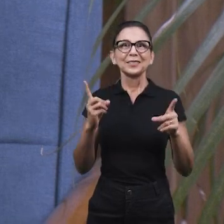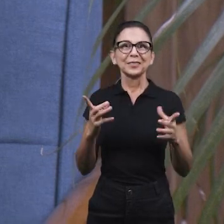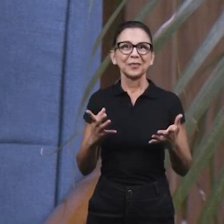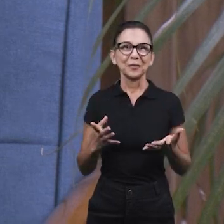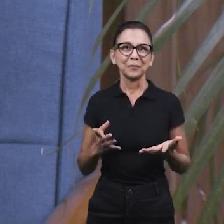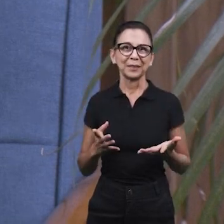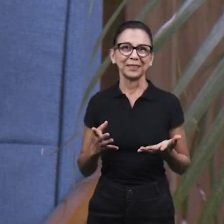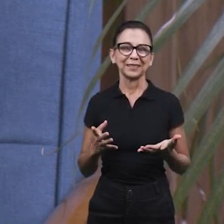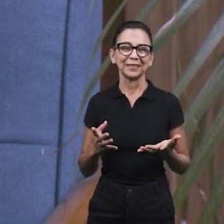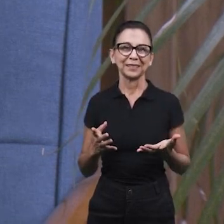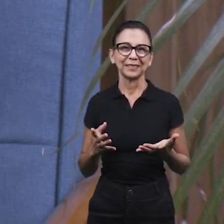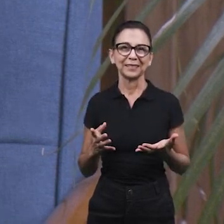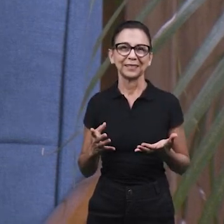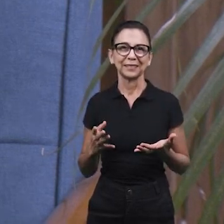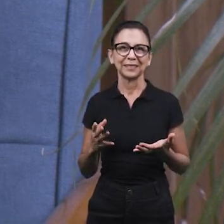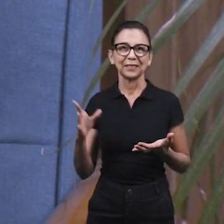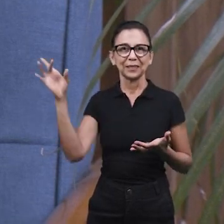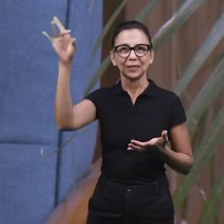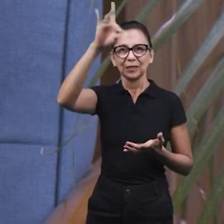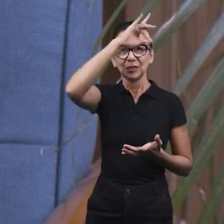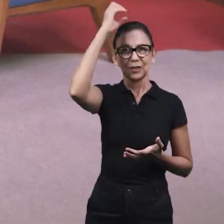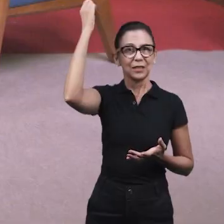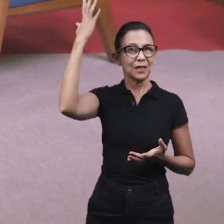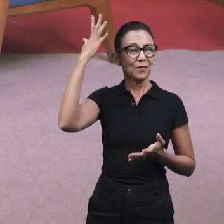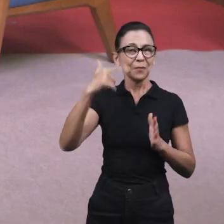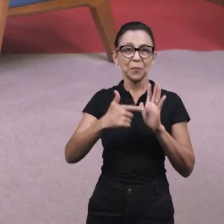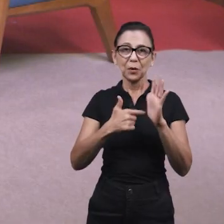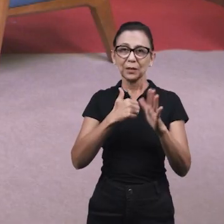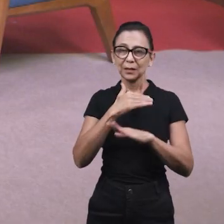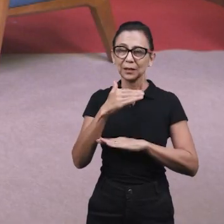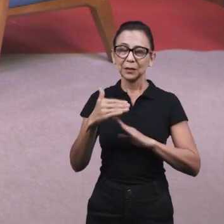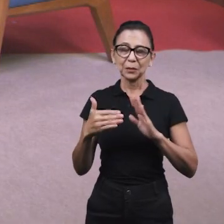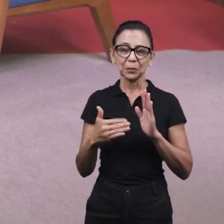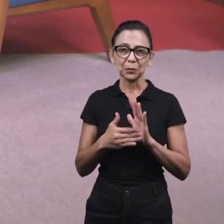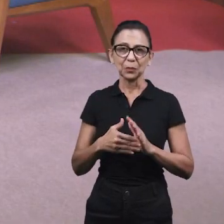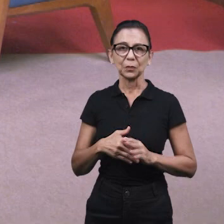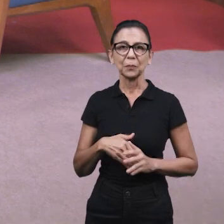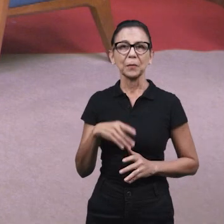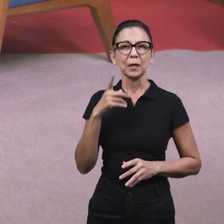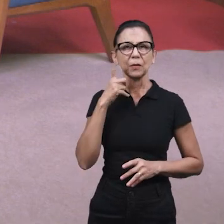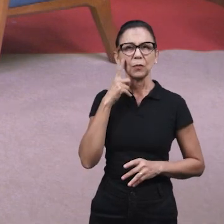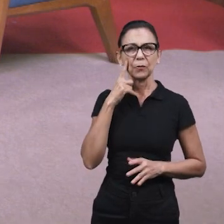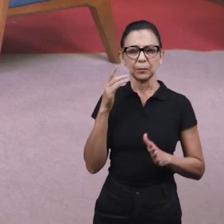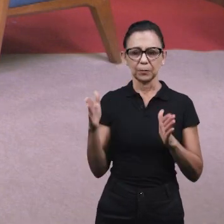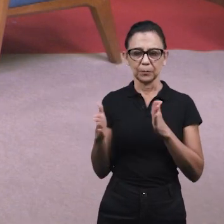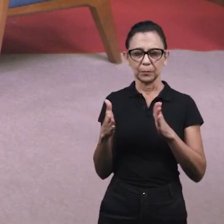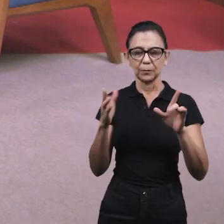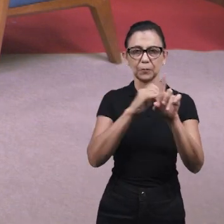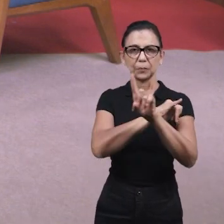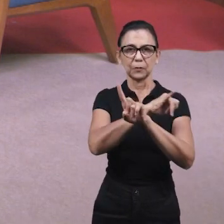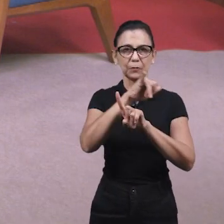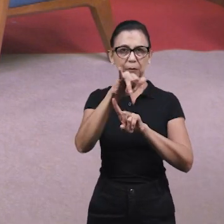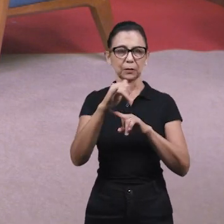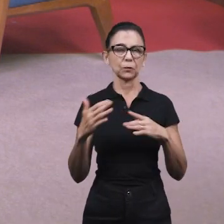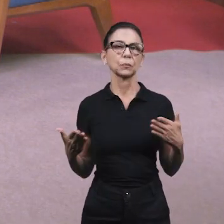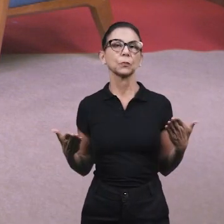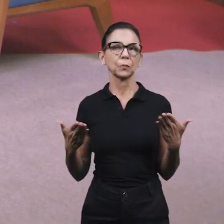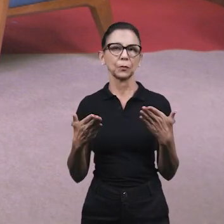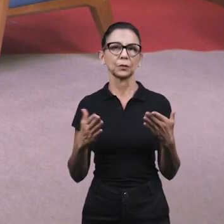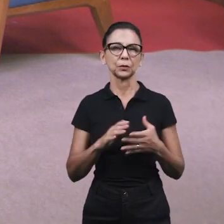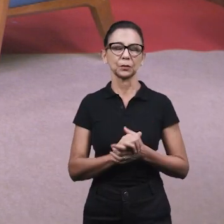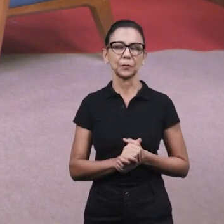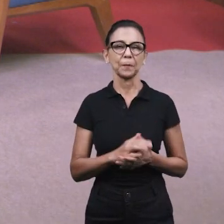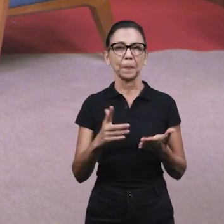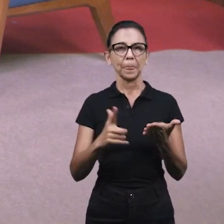do Espírito Santo nos faz alcançar esse mistério. Eu vou pedir um texto aqui para a gente discutir um pouquinho exatamente sobre esse momento profético que nós estamos vendo, que a